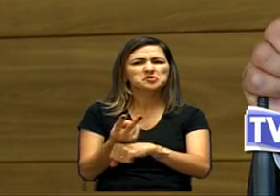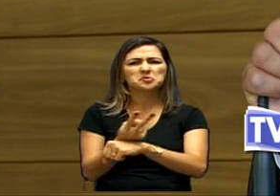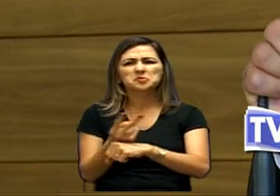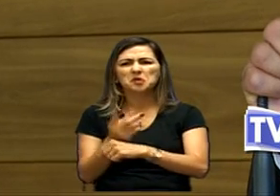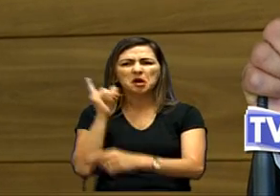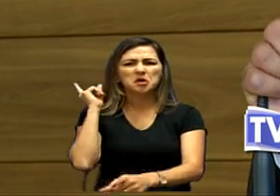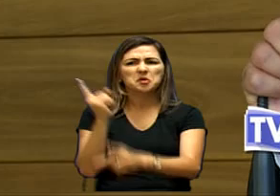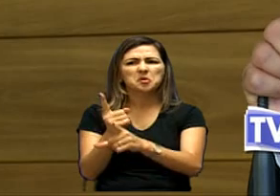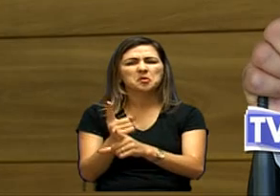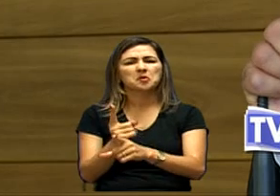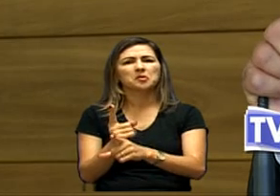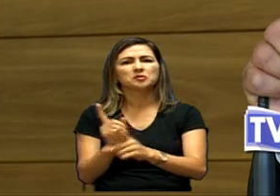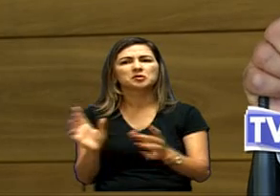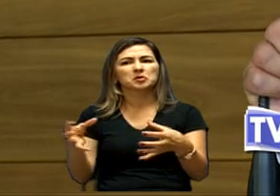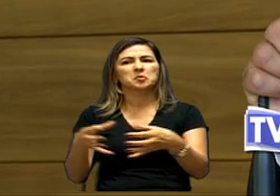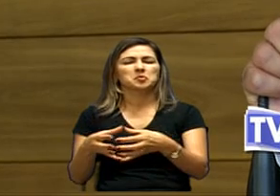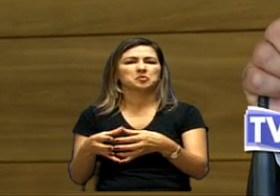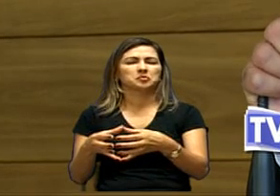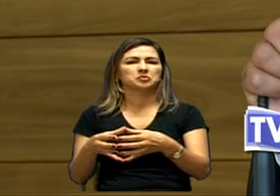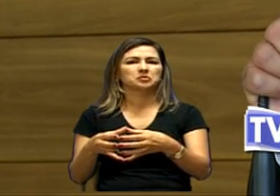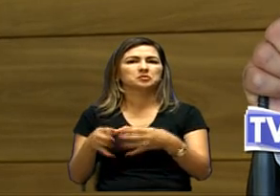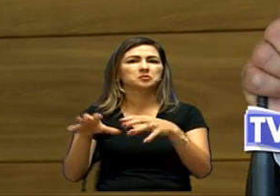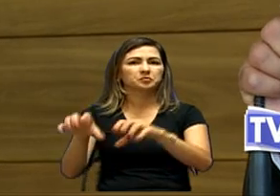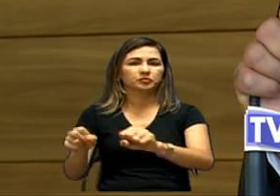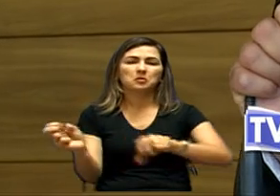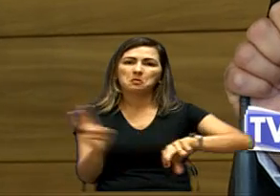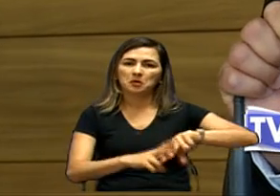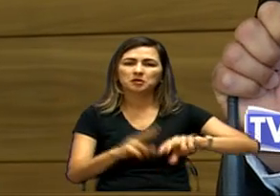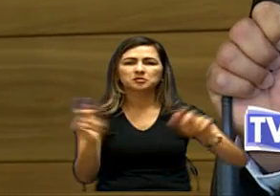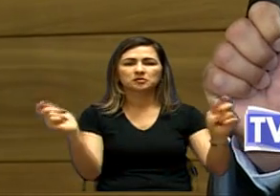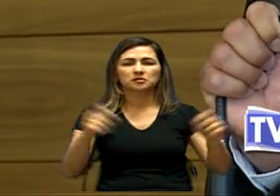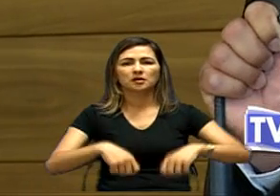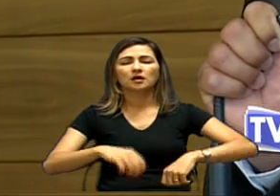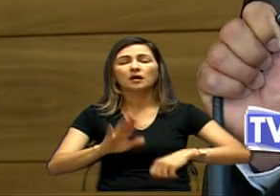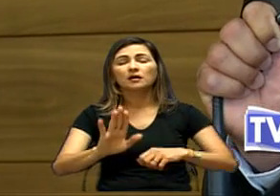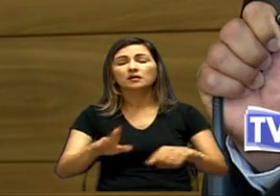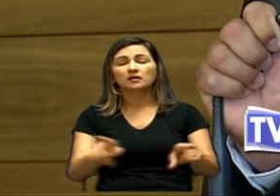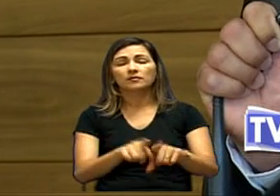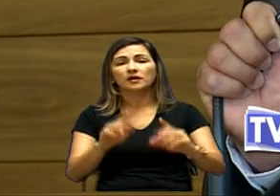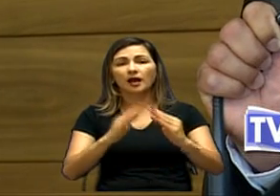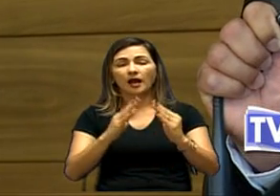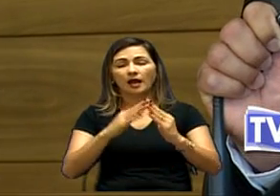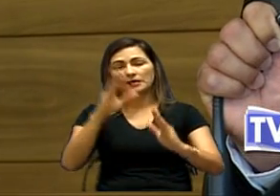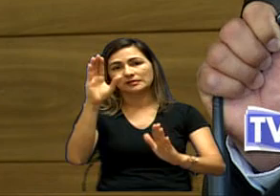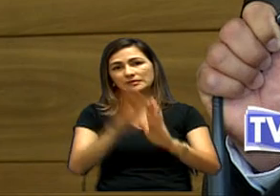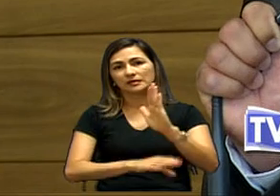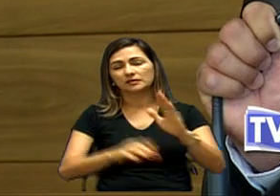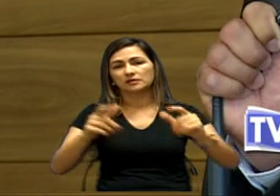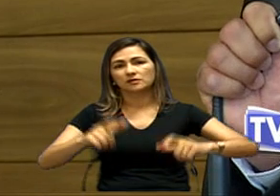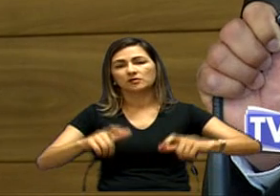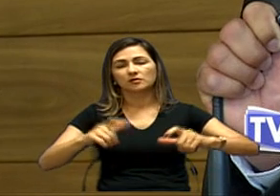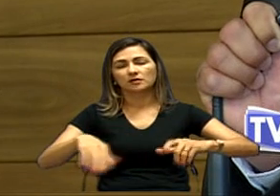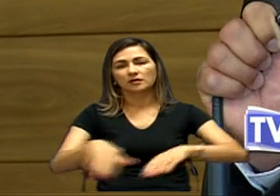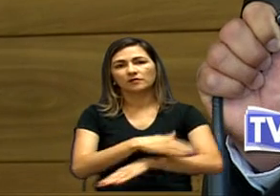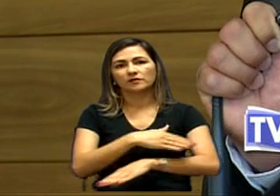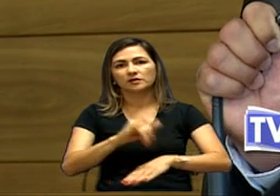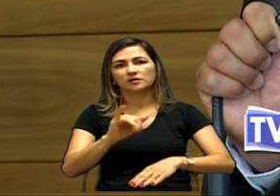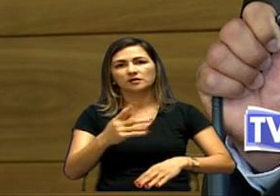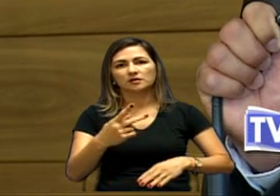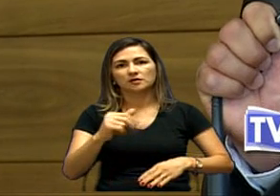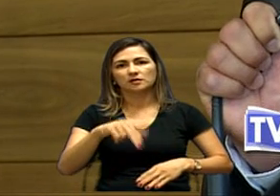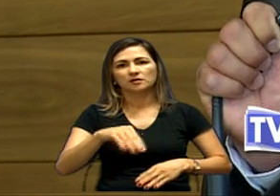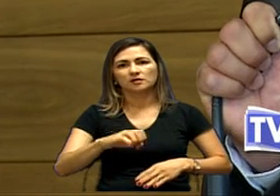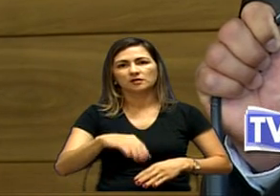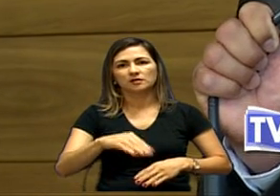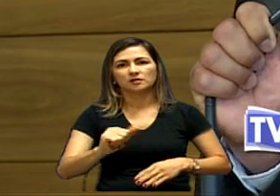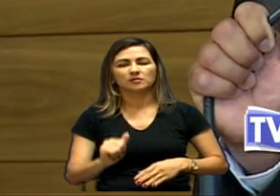aí com esses furtos de energia. Houve também na Casa do Cidadão, lá da Avenida Ipanema, roubaram uns baita cabo grosso de energia. O cara não está roubando cabo para